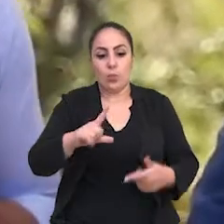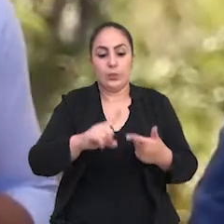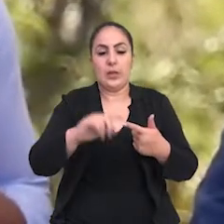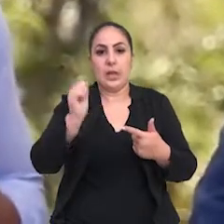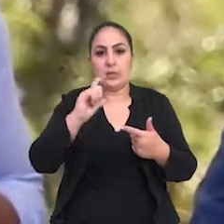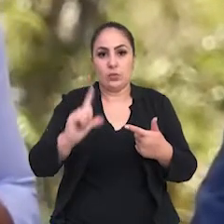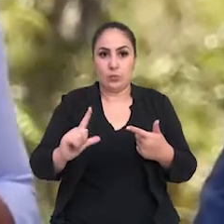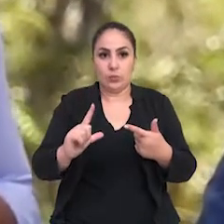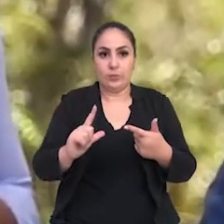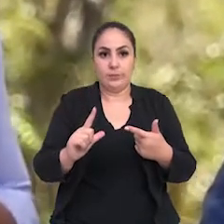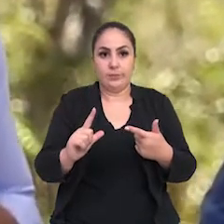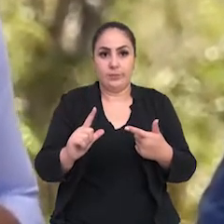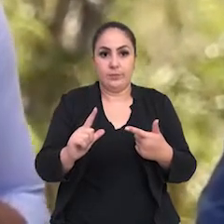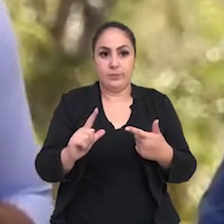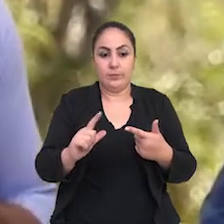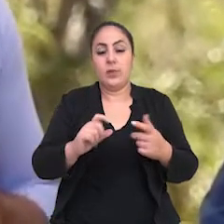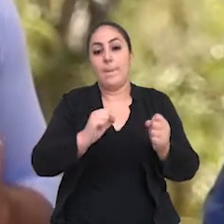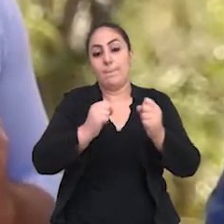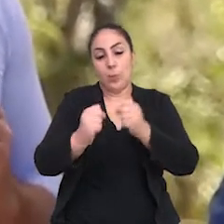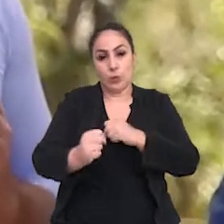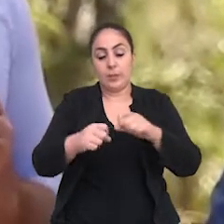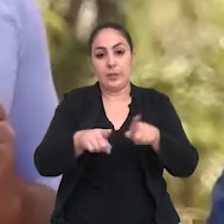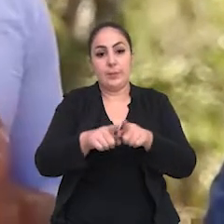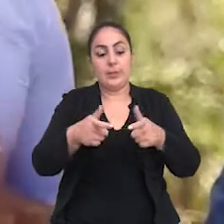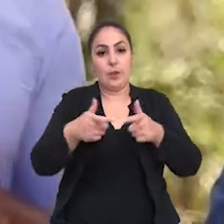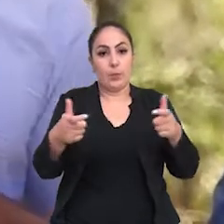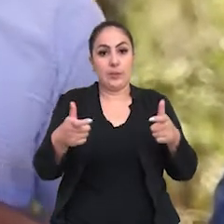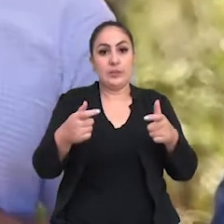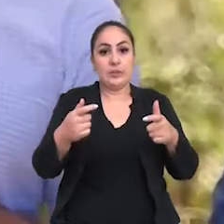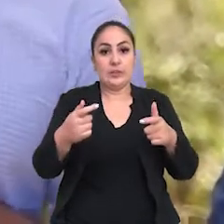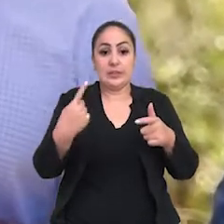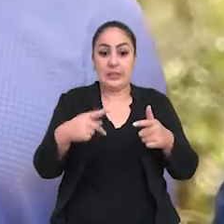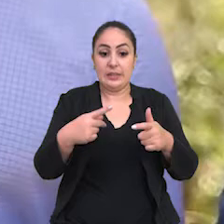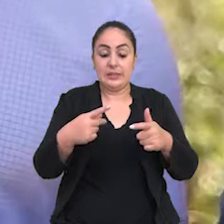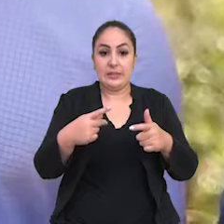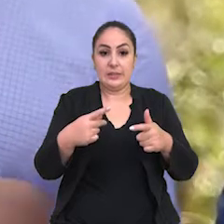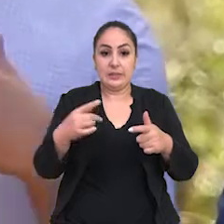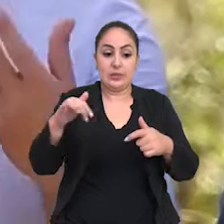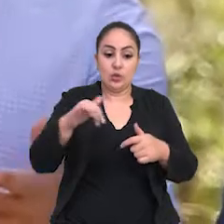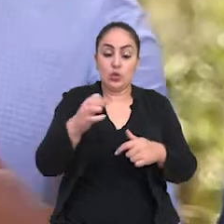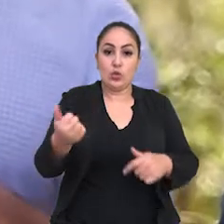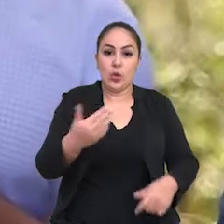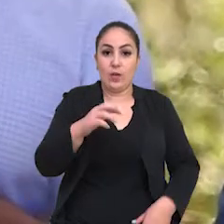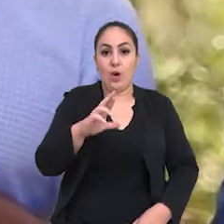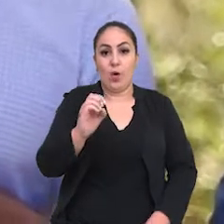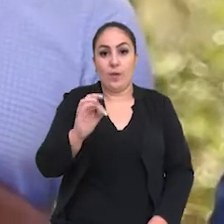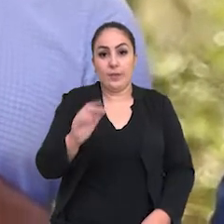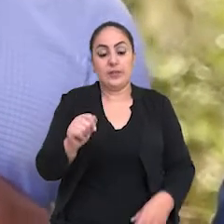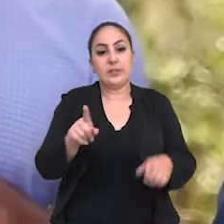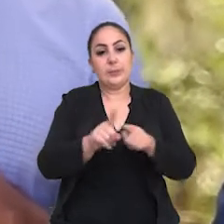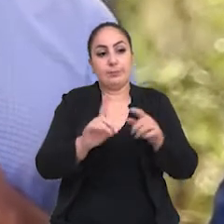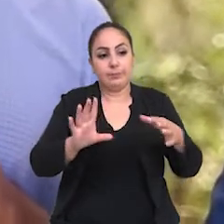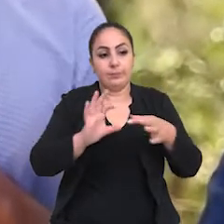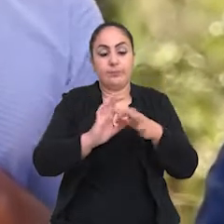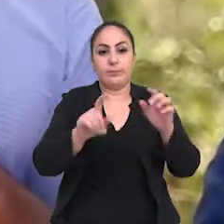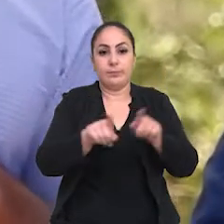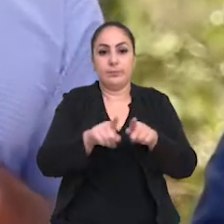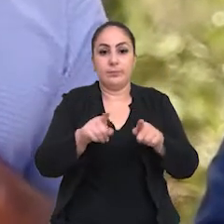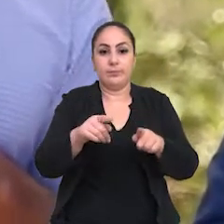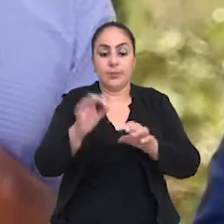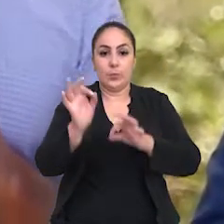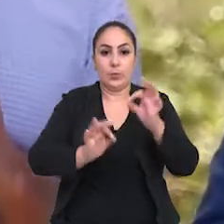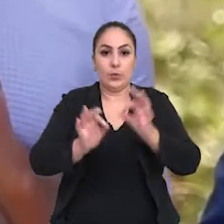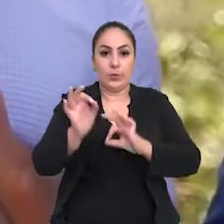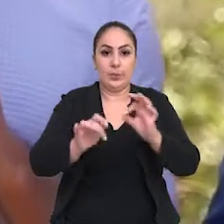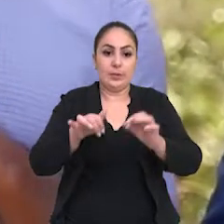da Azul, e a possibilidade de aumento desses fluxos, de novas rotas, que aliás se enquadram também